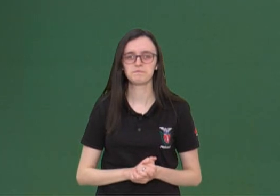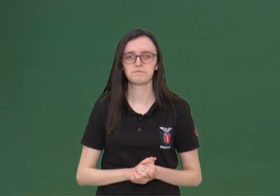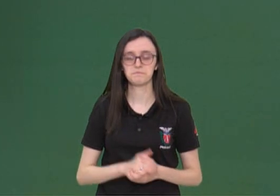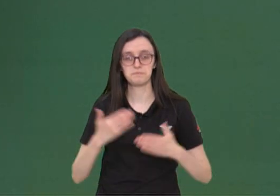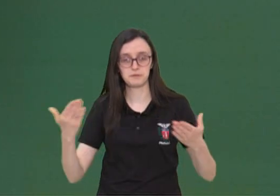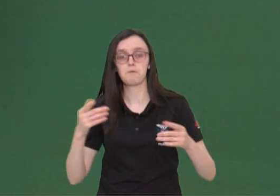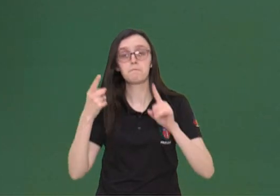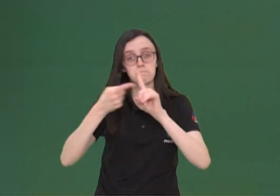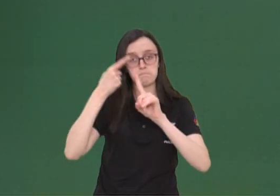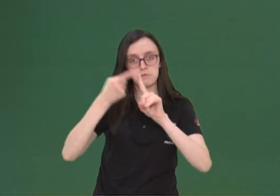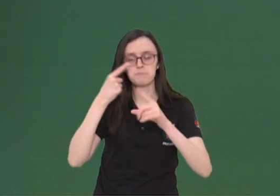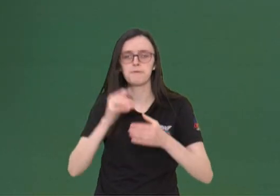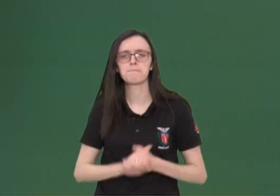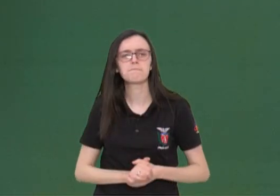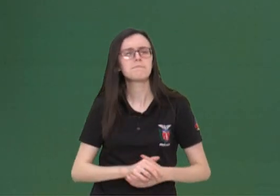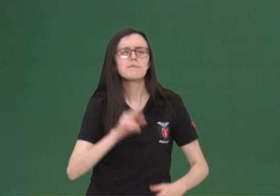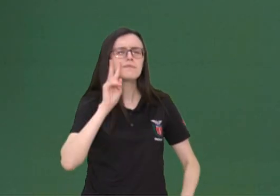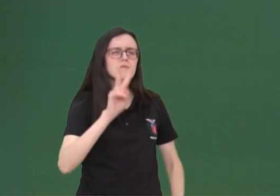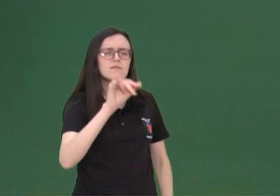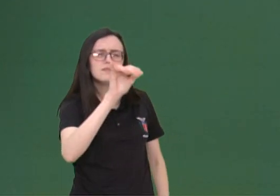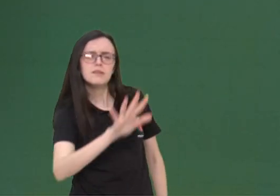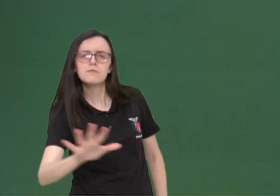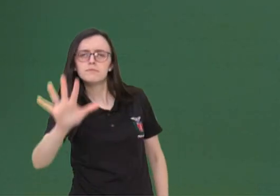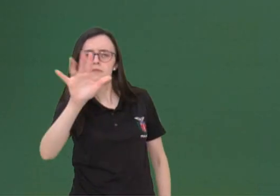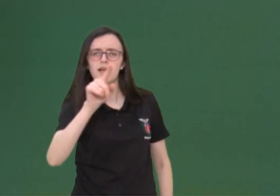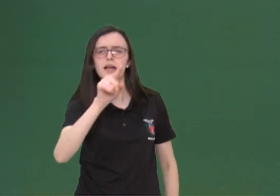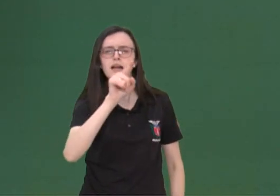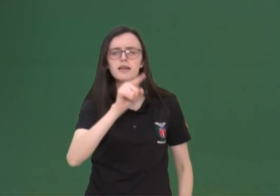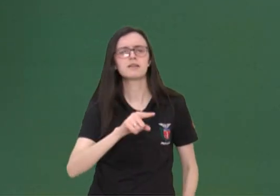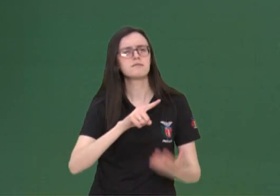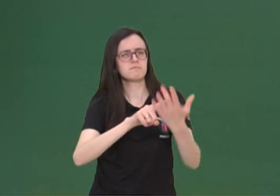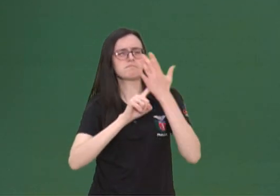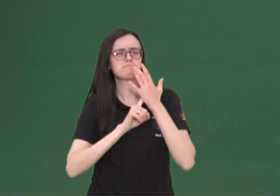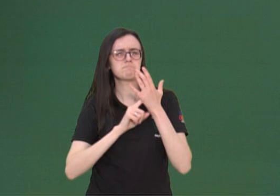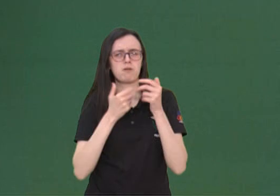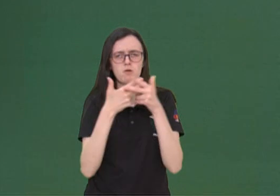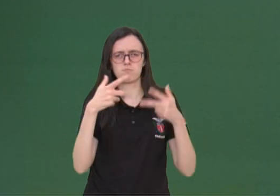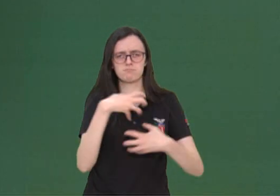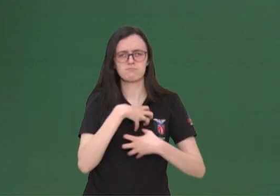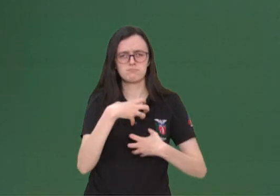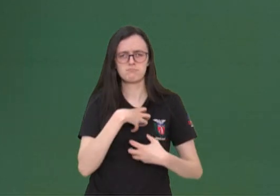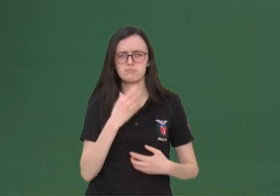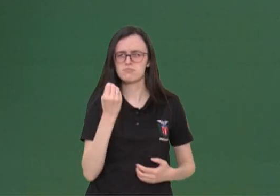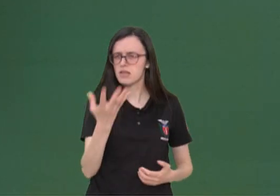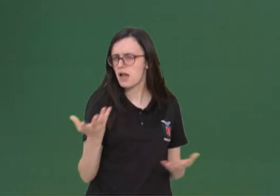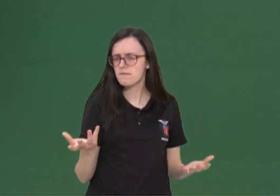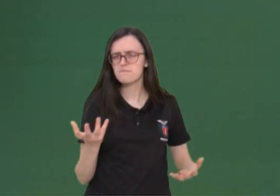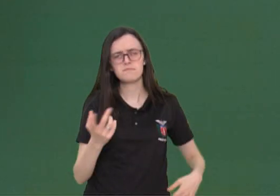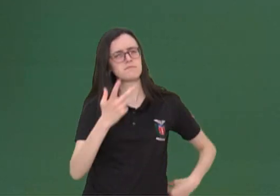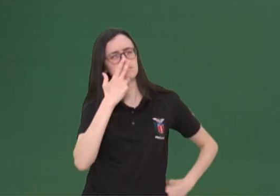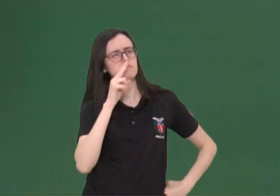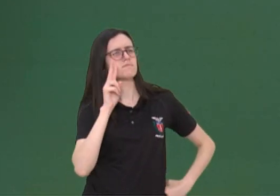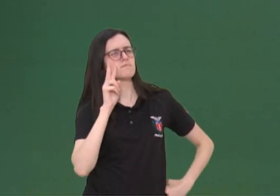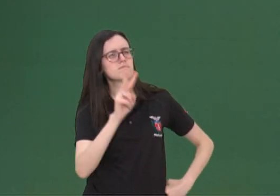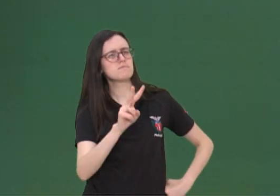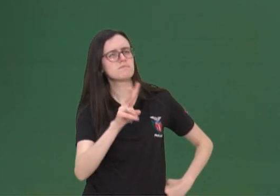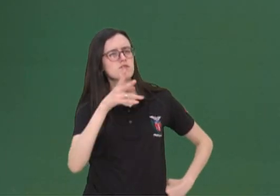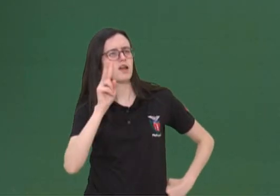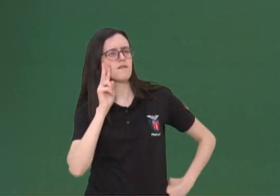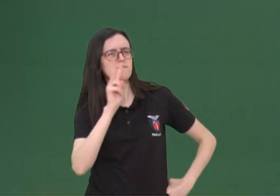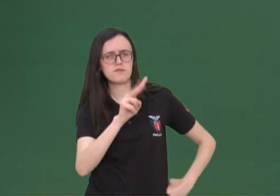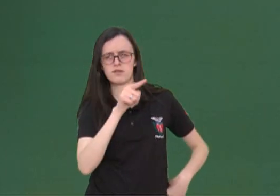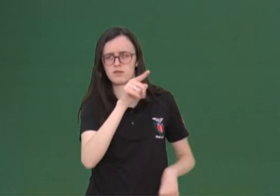Então, primeiro, essa imagem traz alguma lembrança para vocês? Vocês já viram